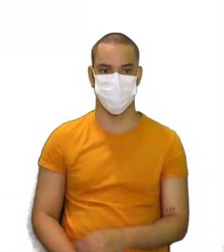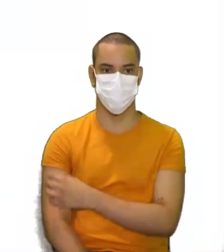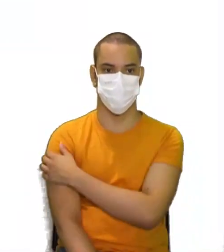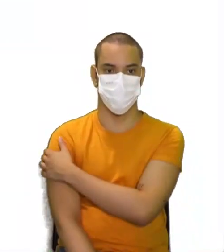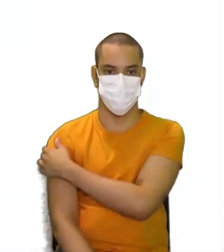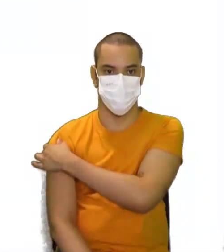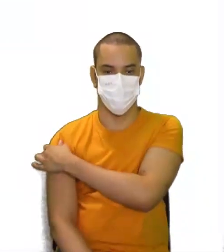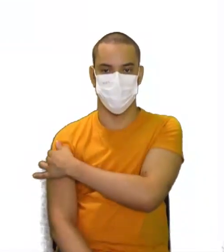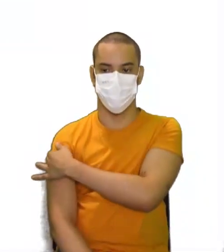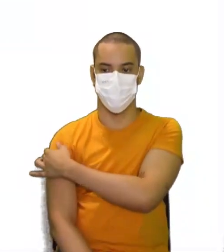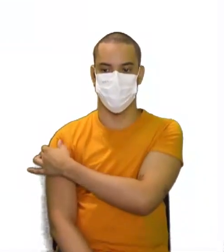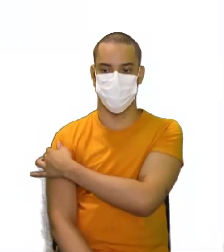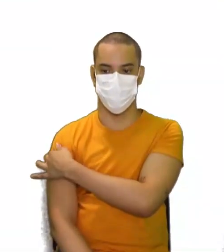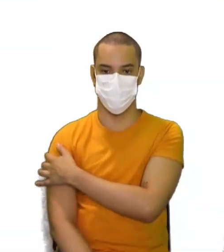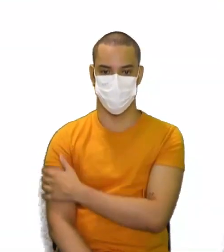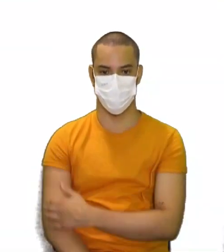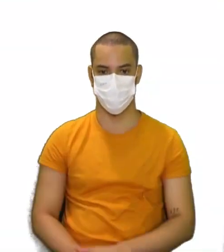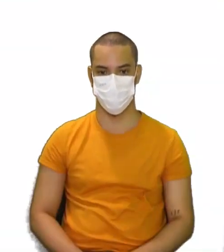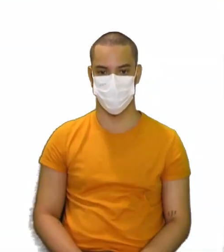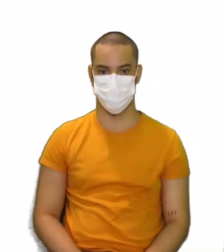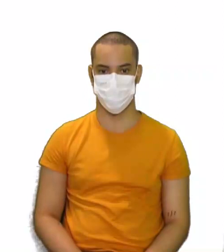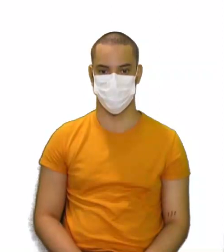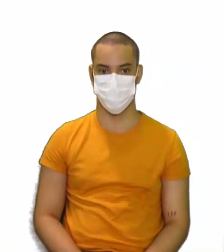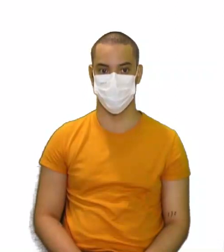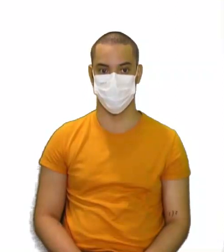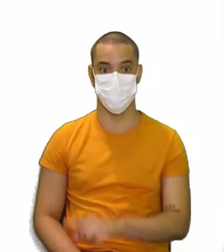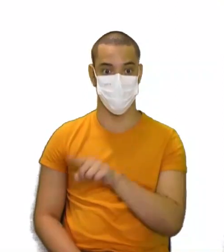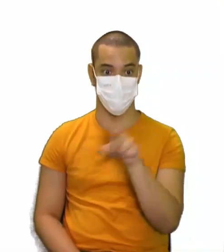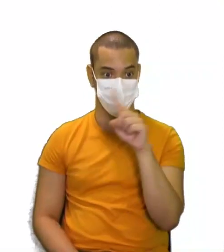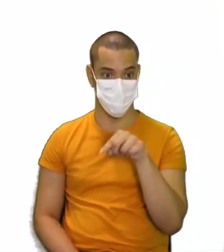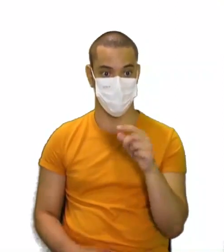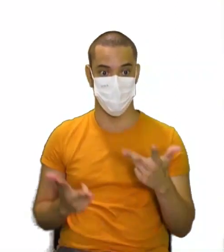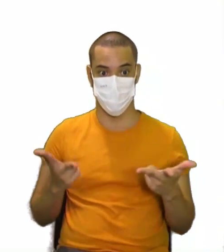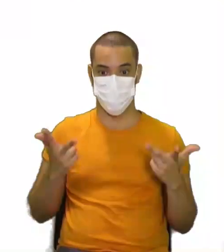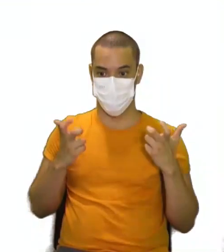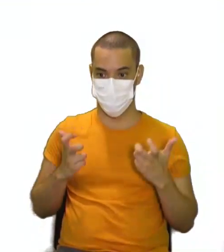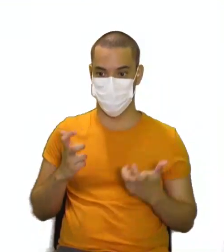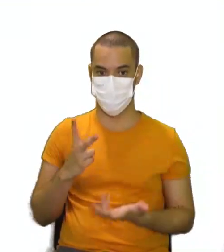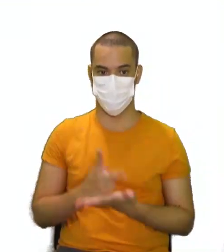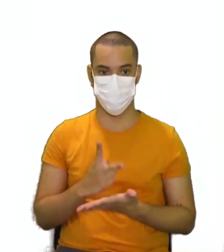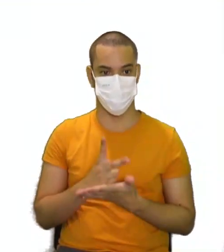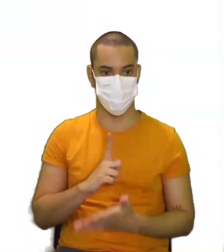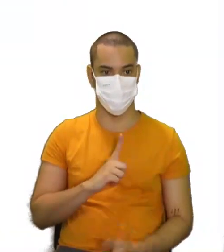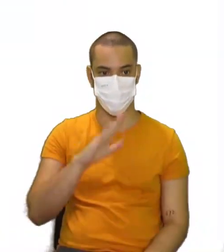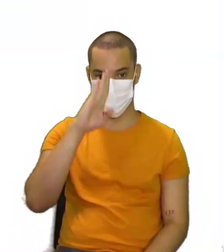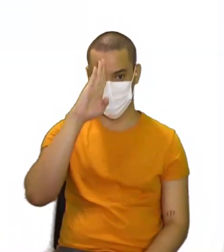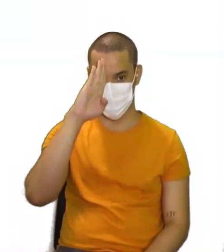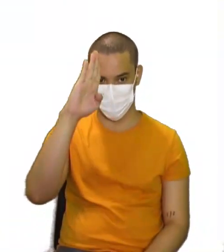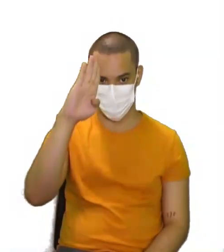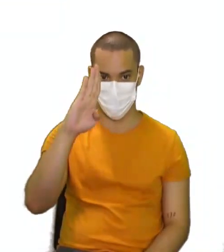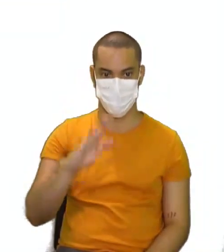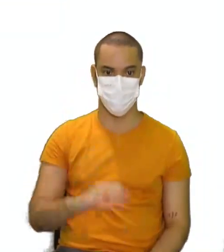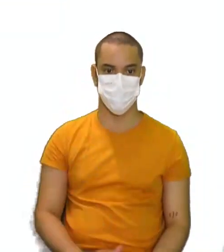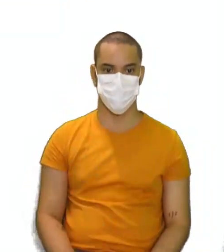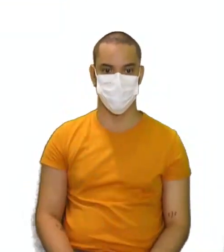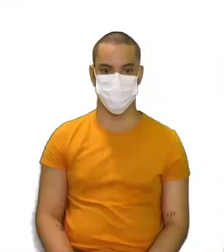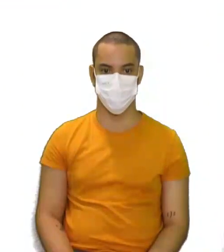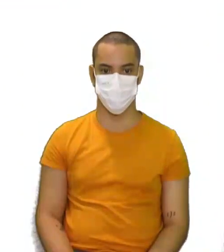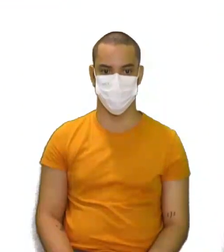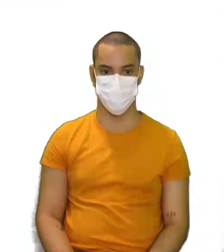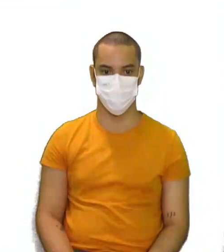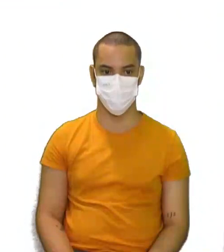tranquila. Então, vocês perceberam aí que sempre eu tenho que priorizar, né, gente?